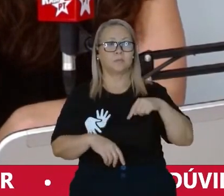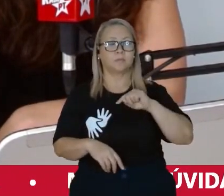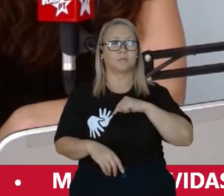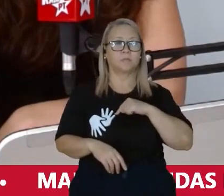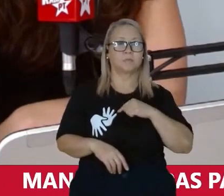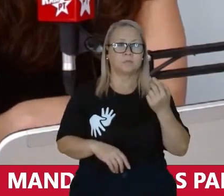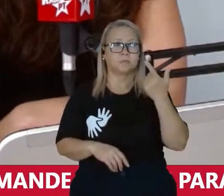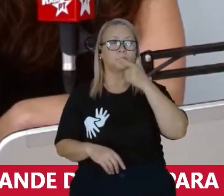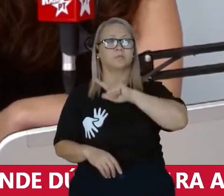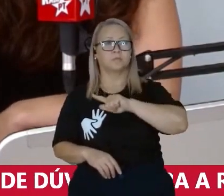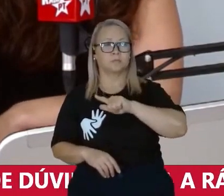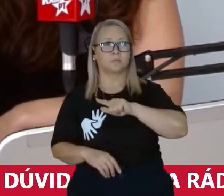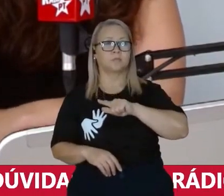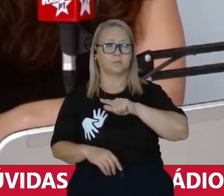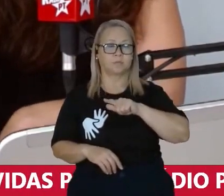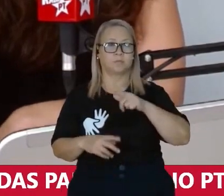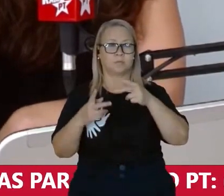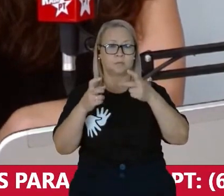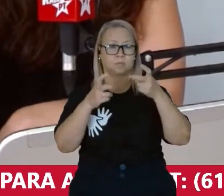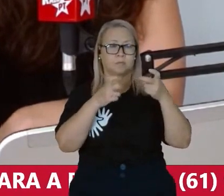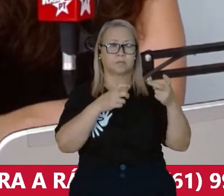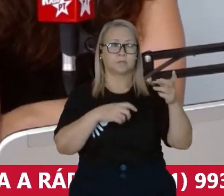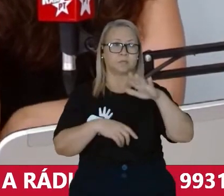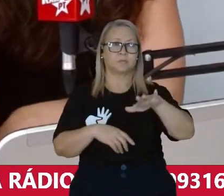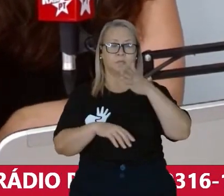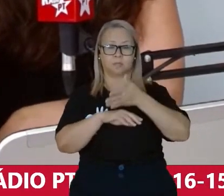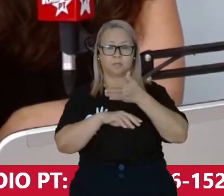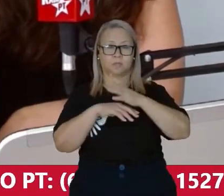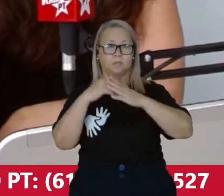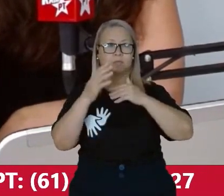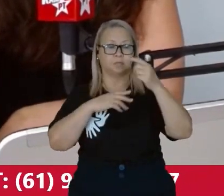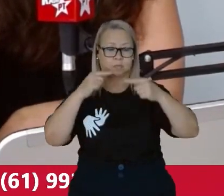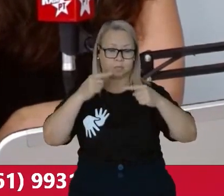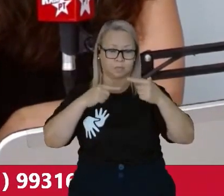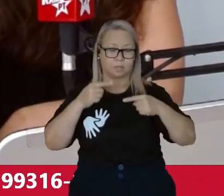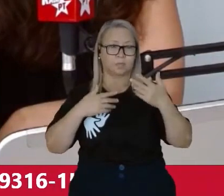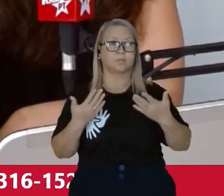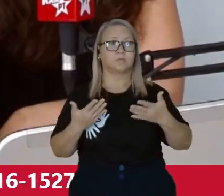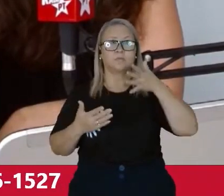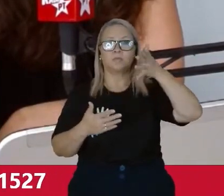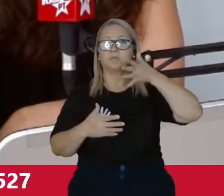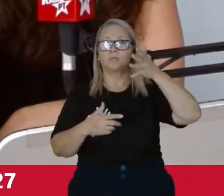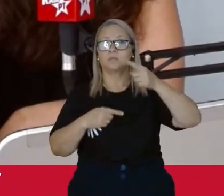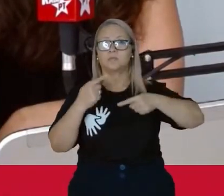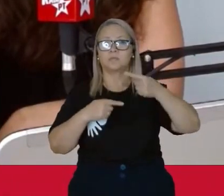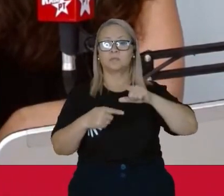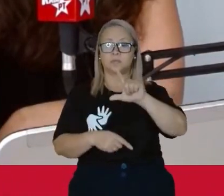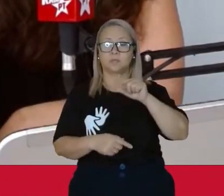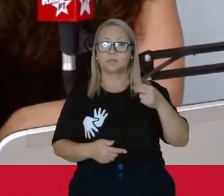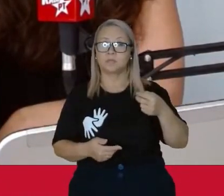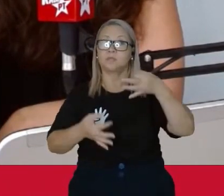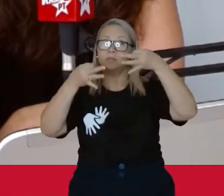ganhar um pouco mais de notoriedade e até conseguir participar mais ativamente do debate político, eu percebi que isso acabou sendo uma escolha